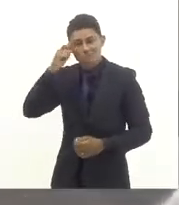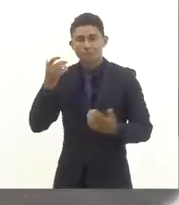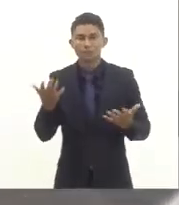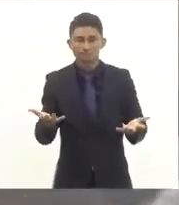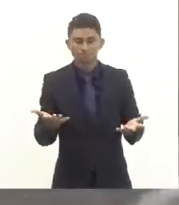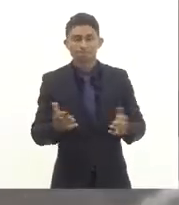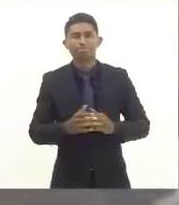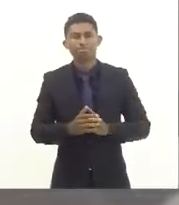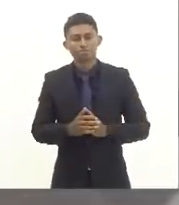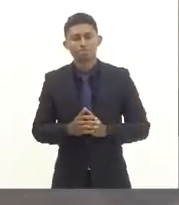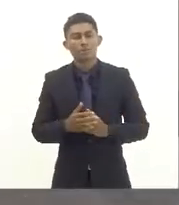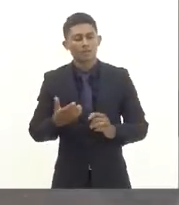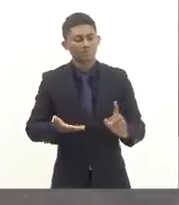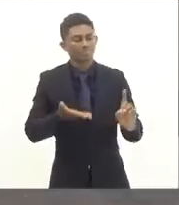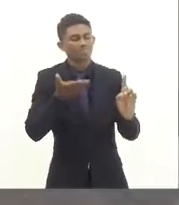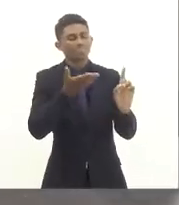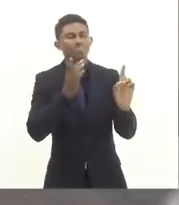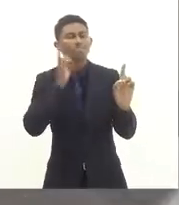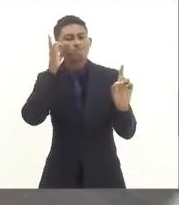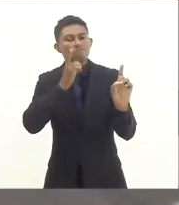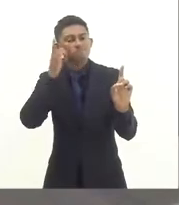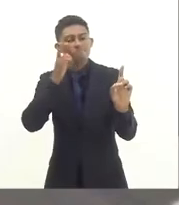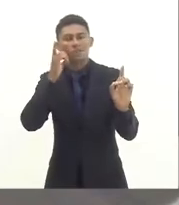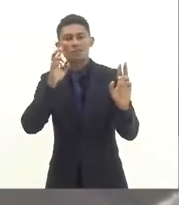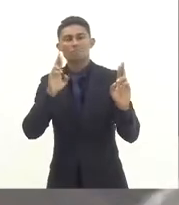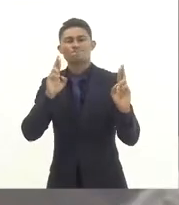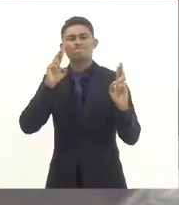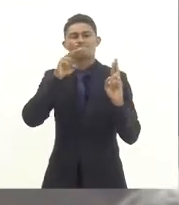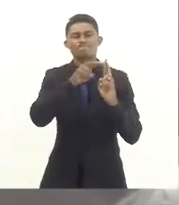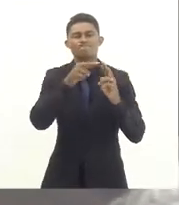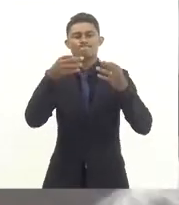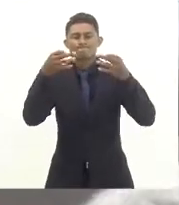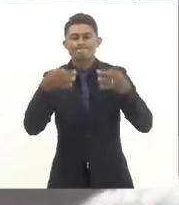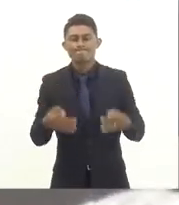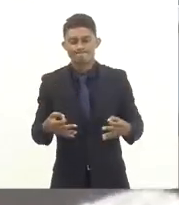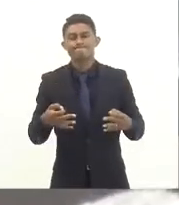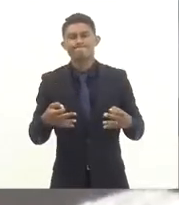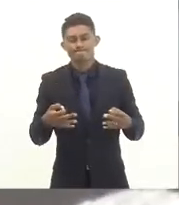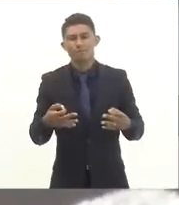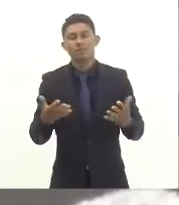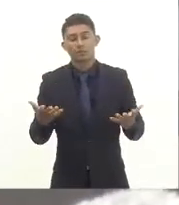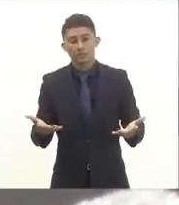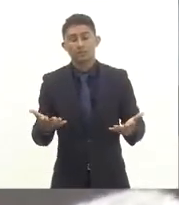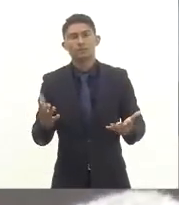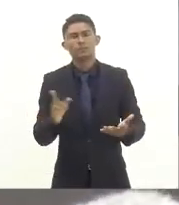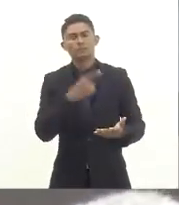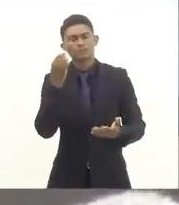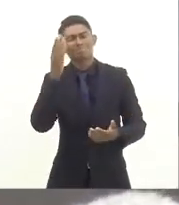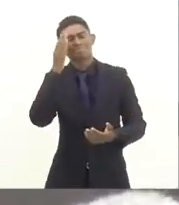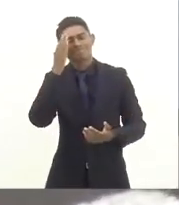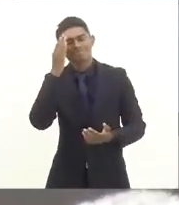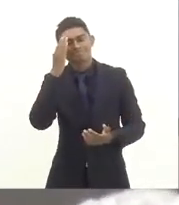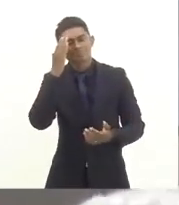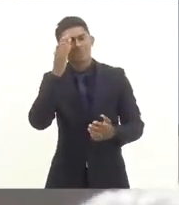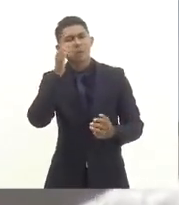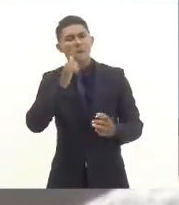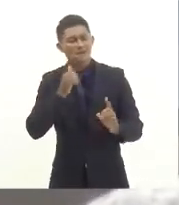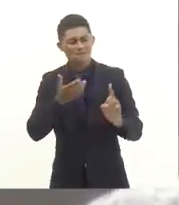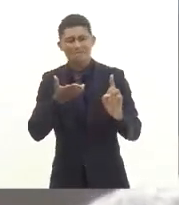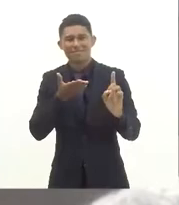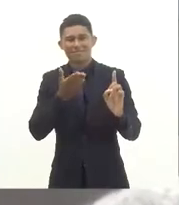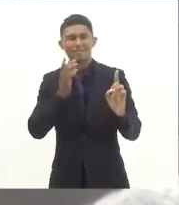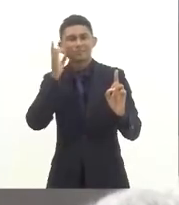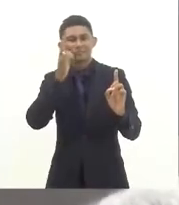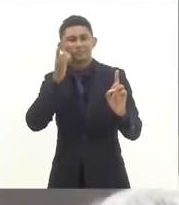temos a deputada Benedita como uma referência no âmbito do Parlamento a gente entende o quanto essa mulher